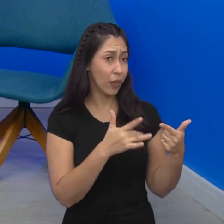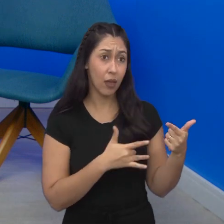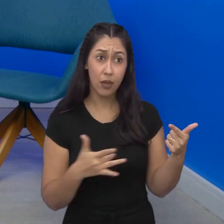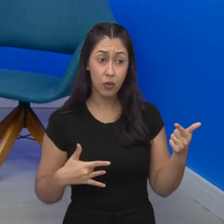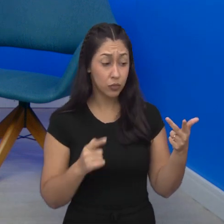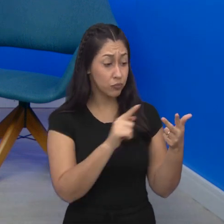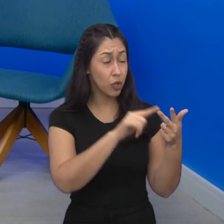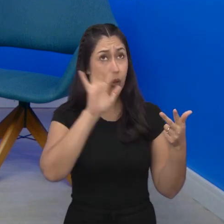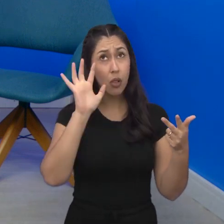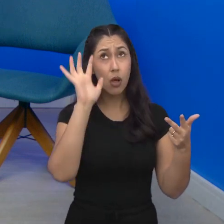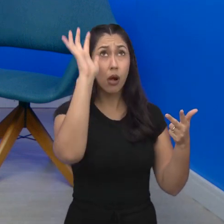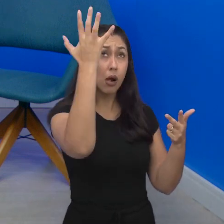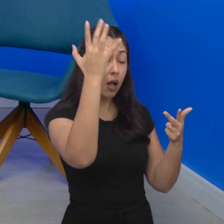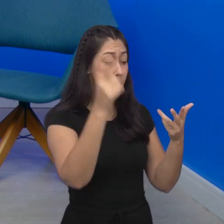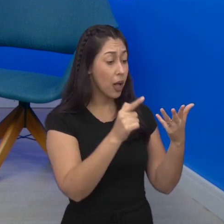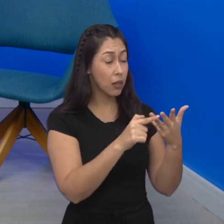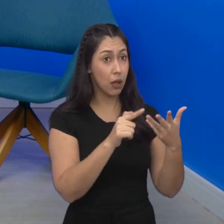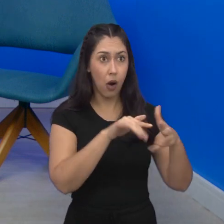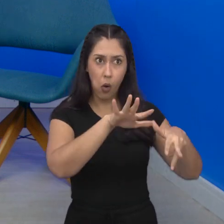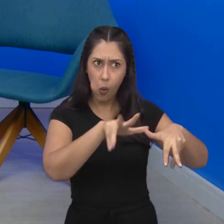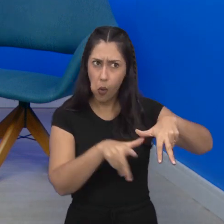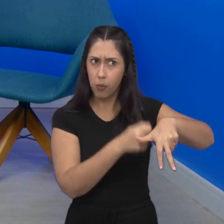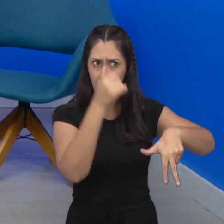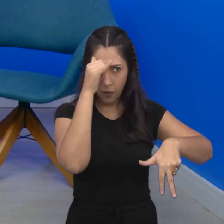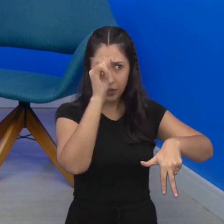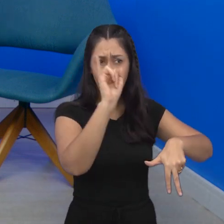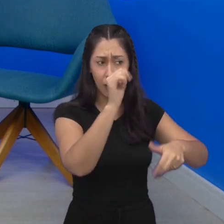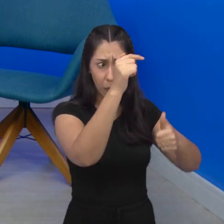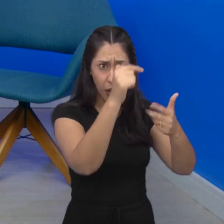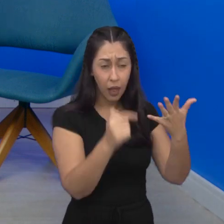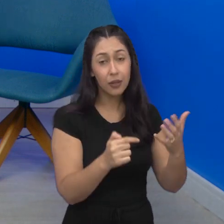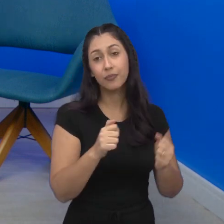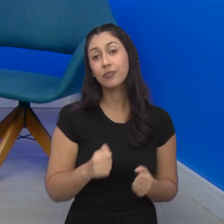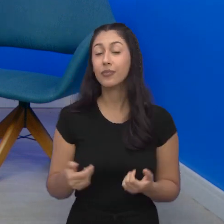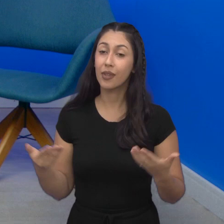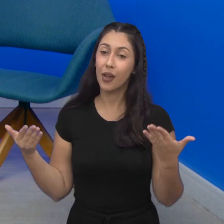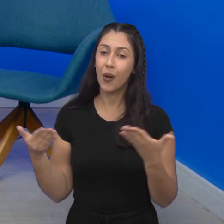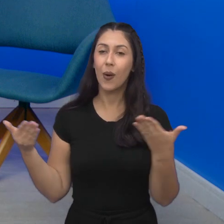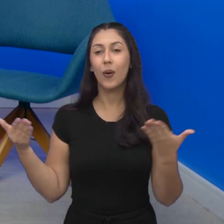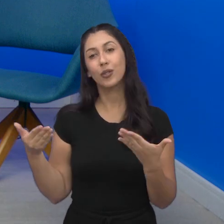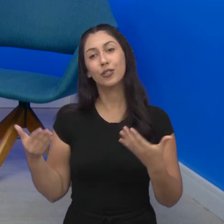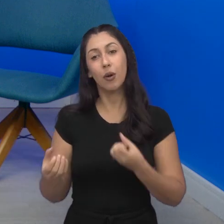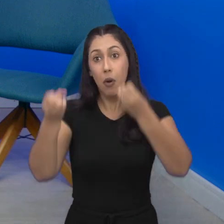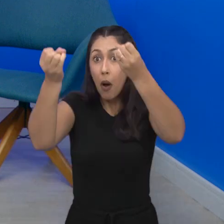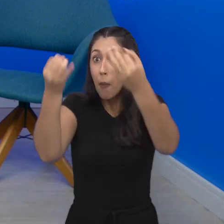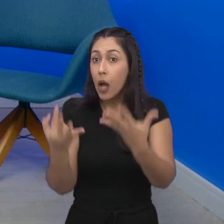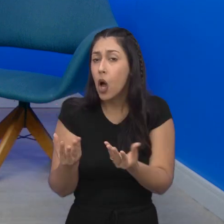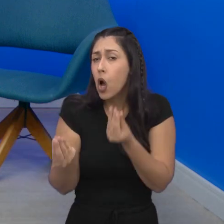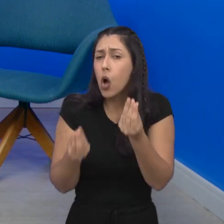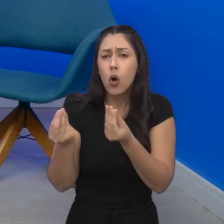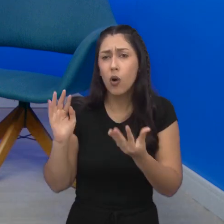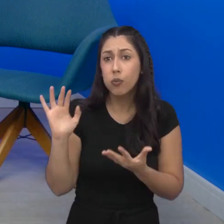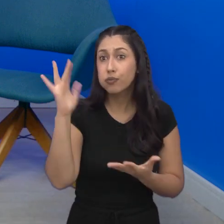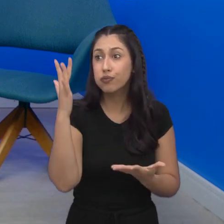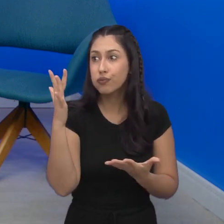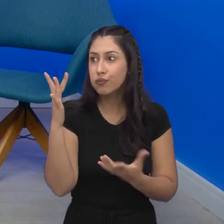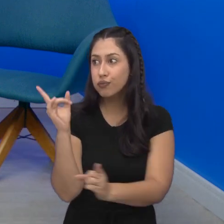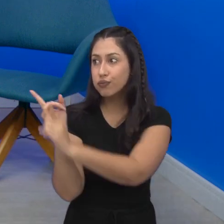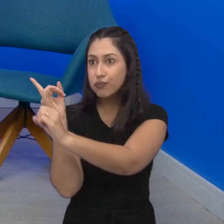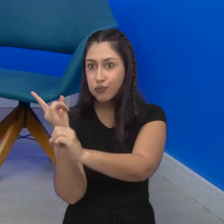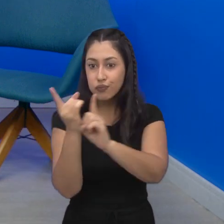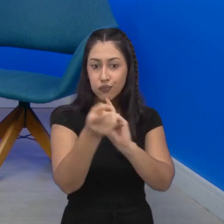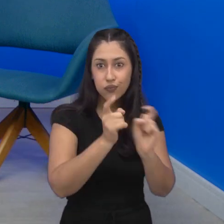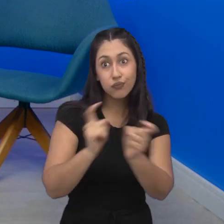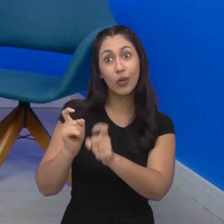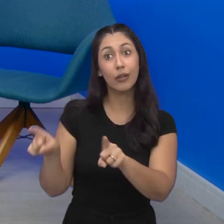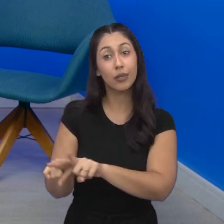mudanças climáticas, combate à corrupção, entre outros temas. No programa de hoje você vai entender como funcionam esses encontros e a